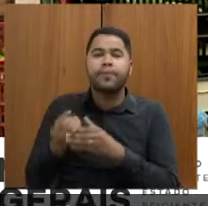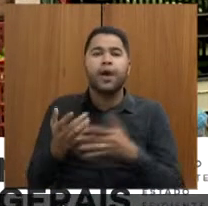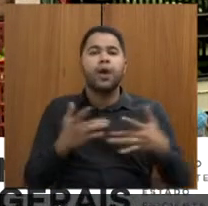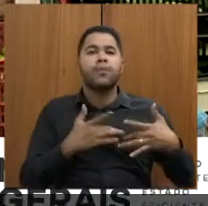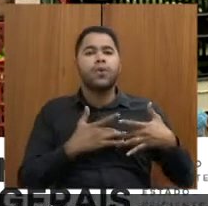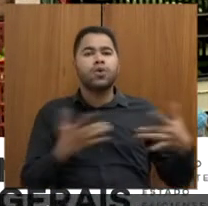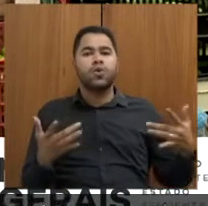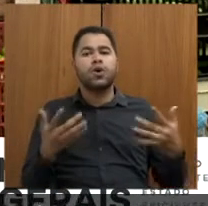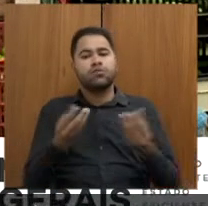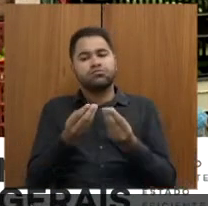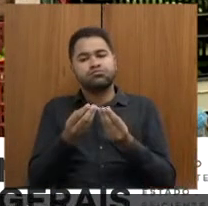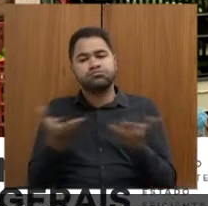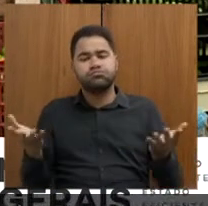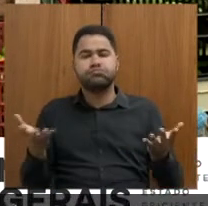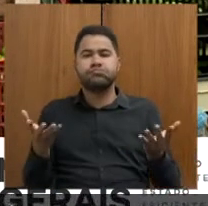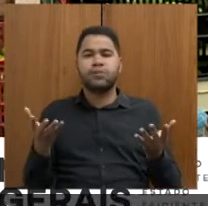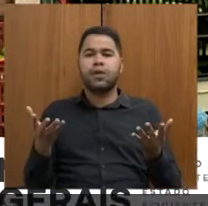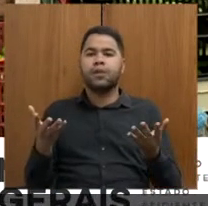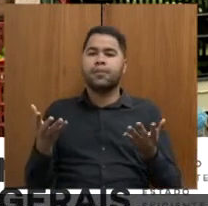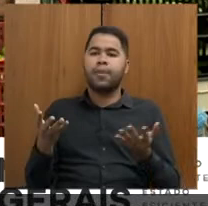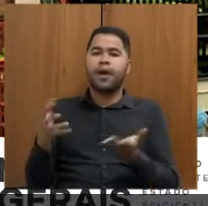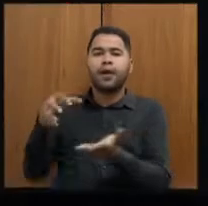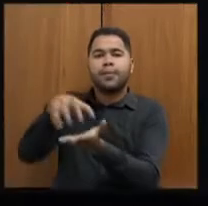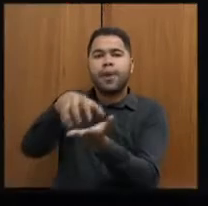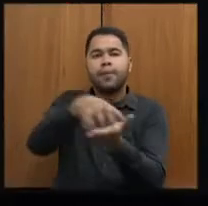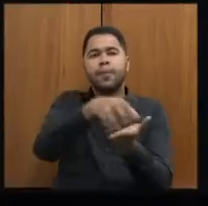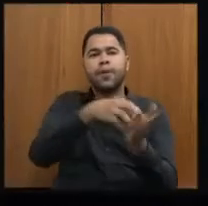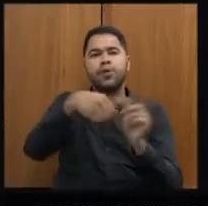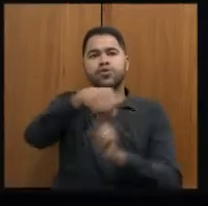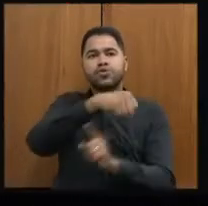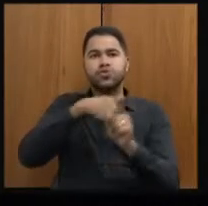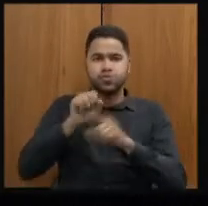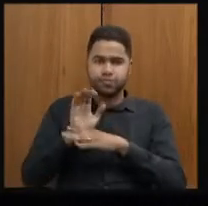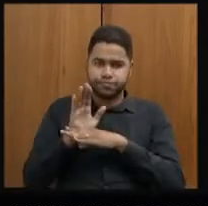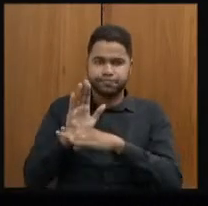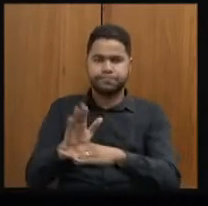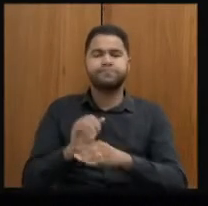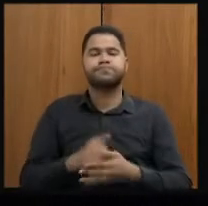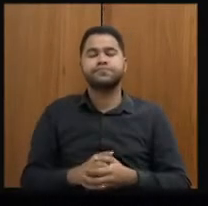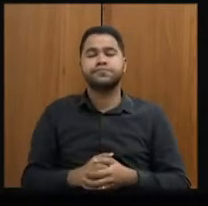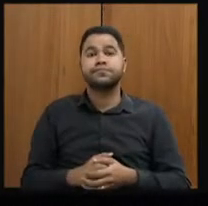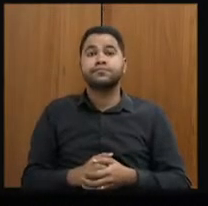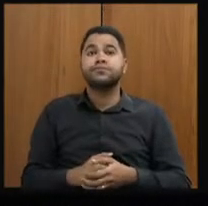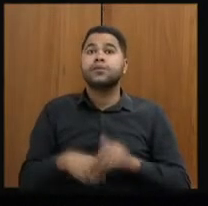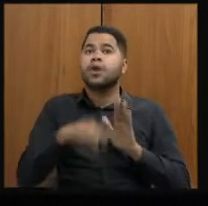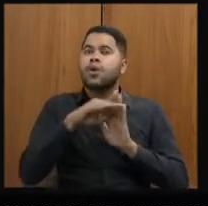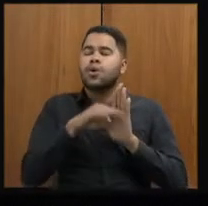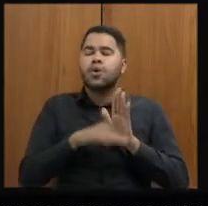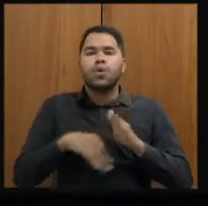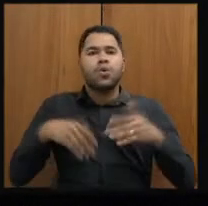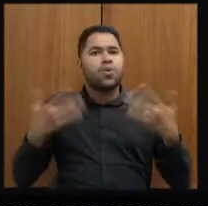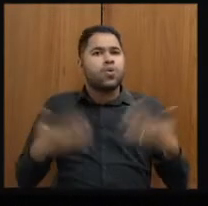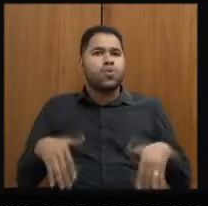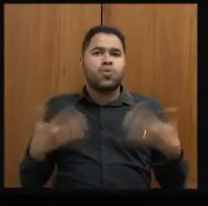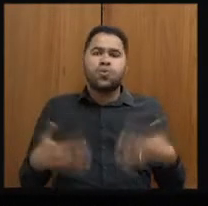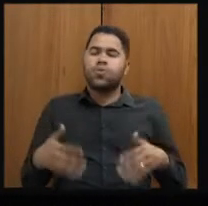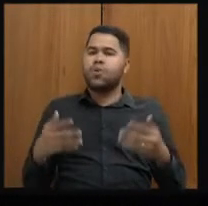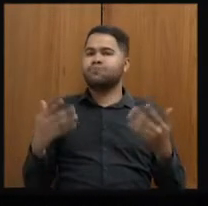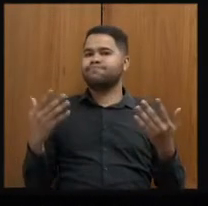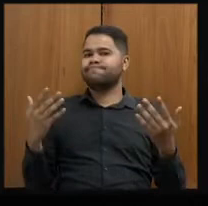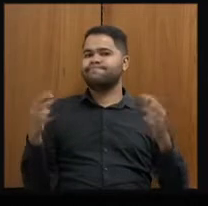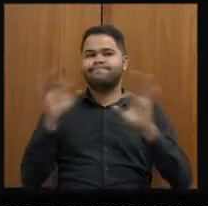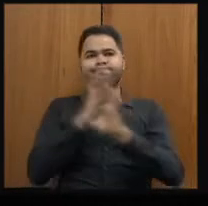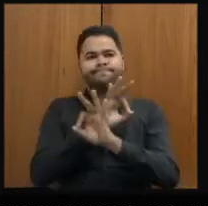doação simultânea para entidades sócias assistencialistas são programa Fantástico muito